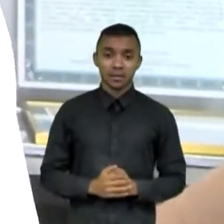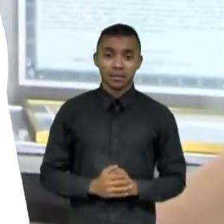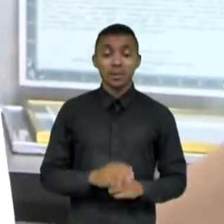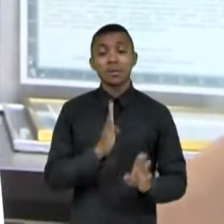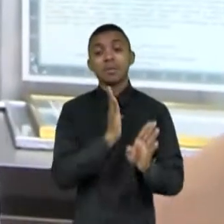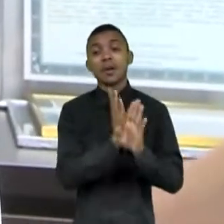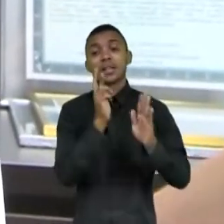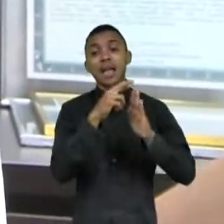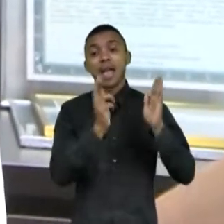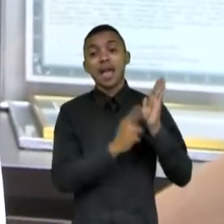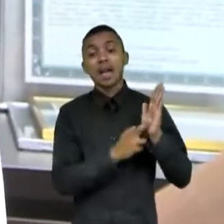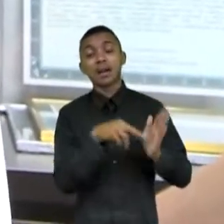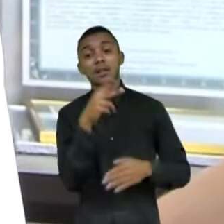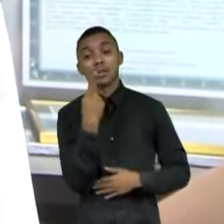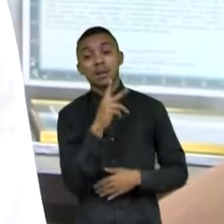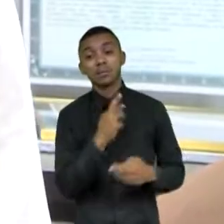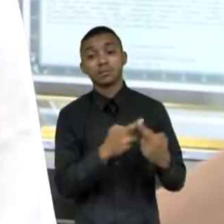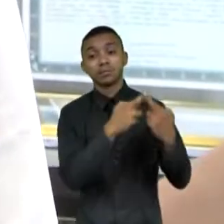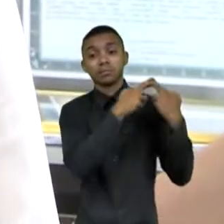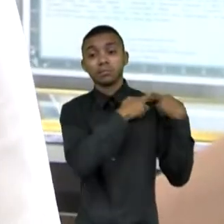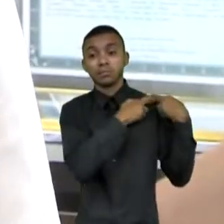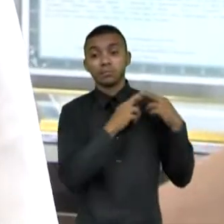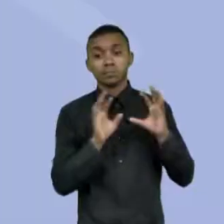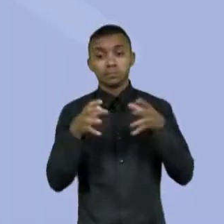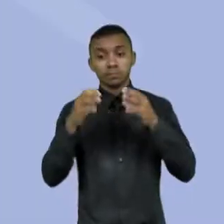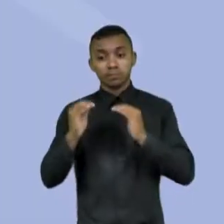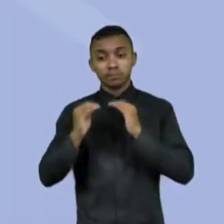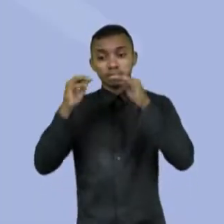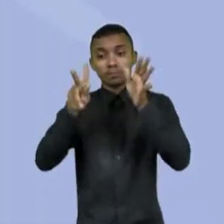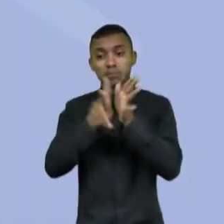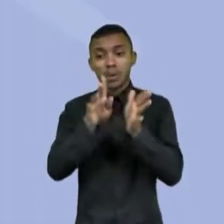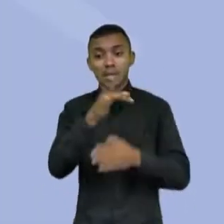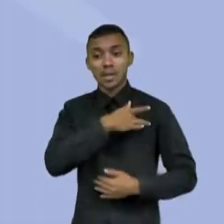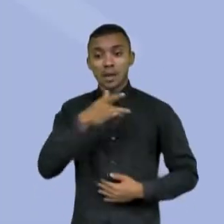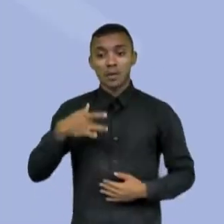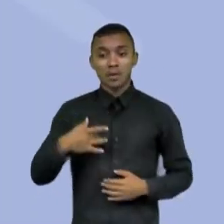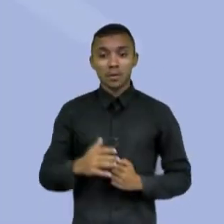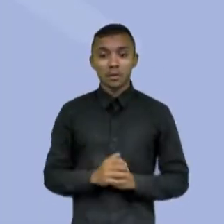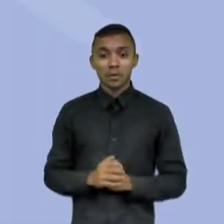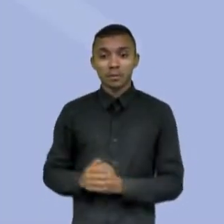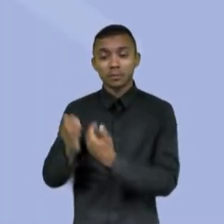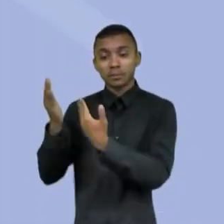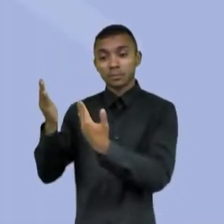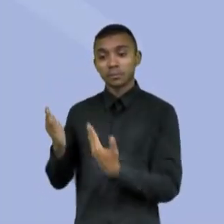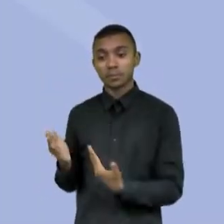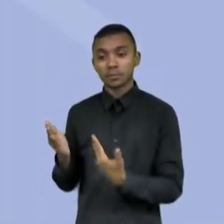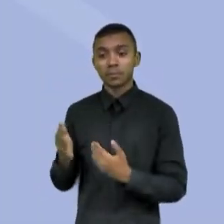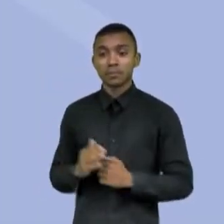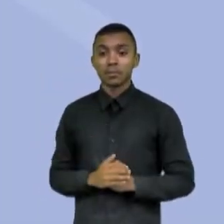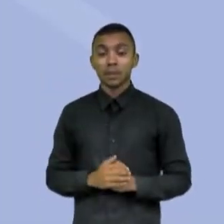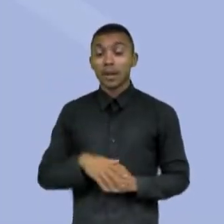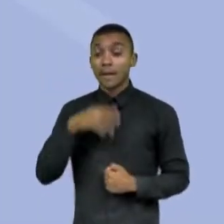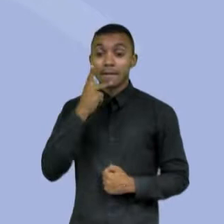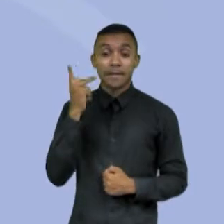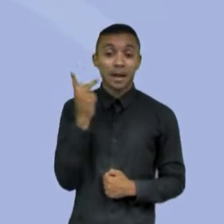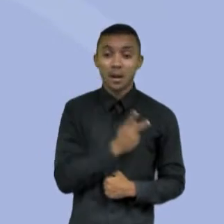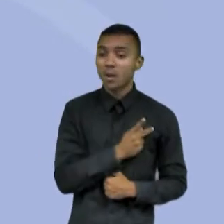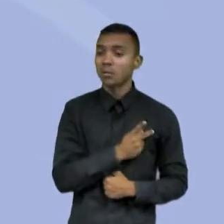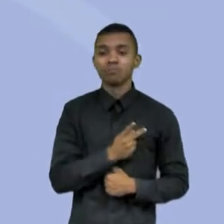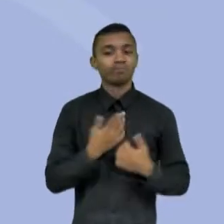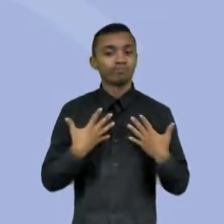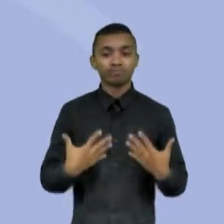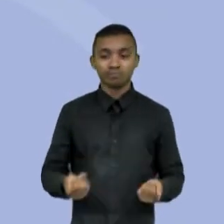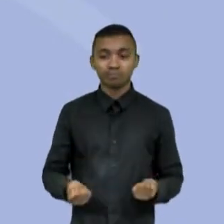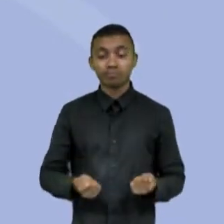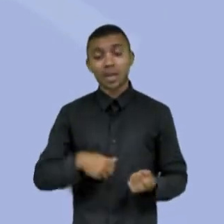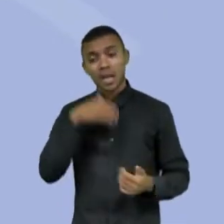as determinações das autoridades sanitárias. O consultor da Associação Médica Brasileira condena a iniciativa. Para ele, a